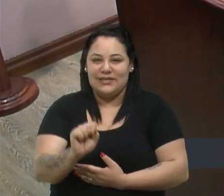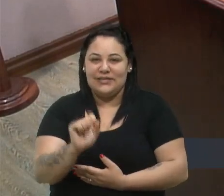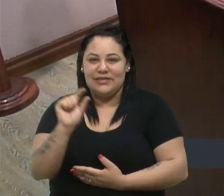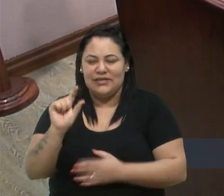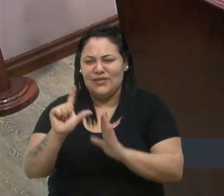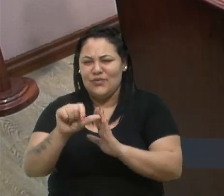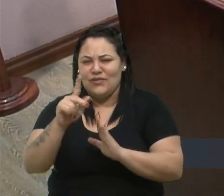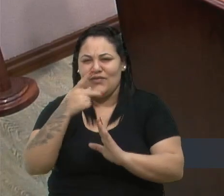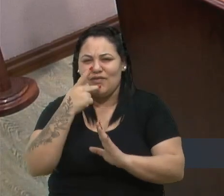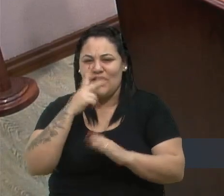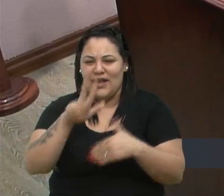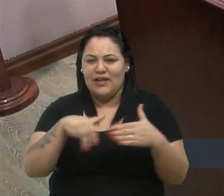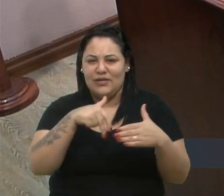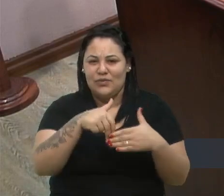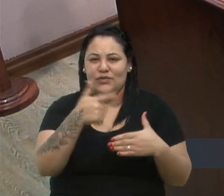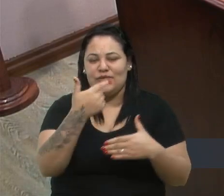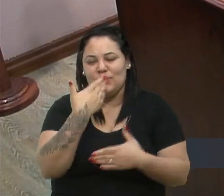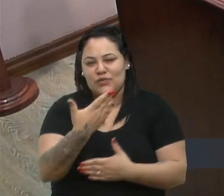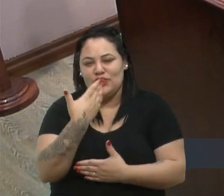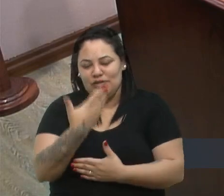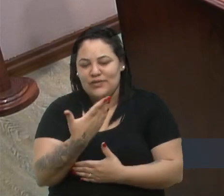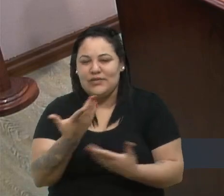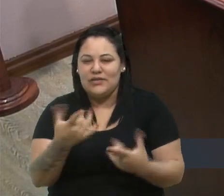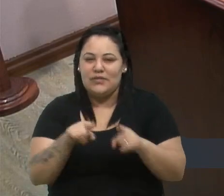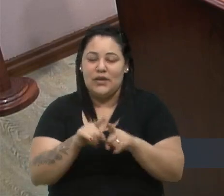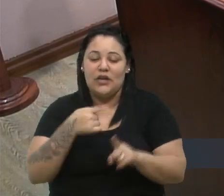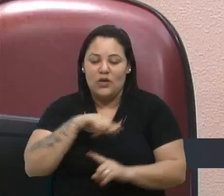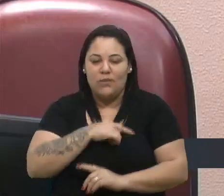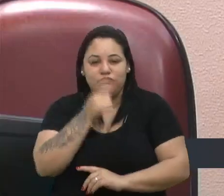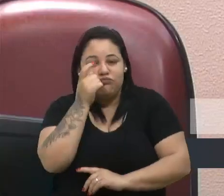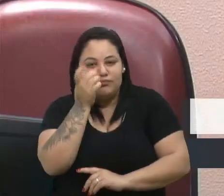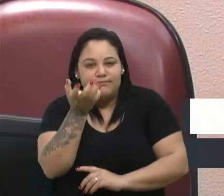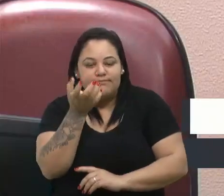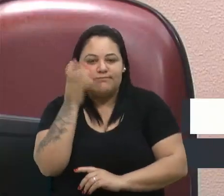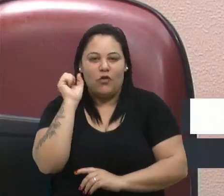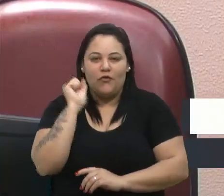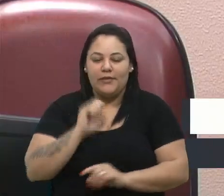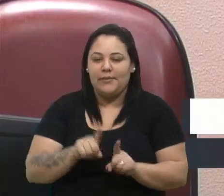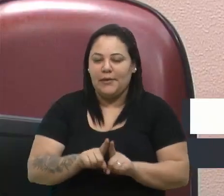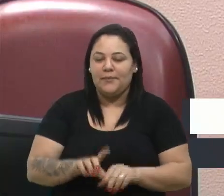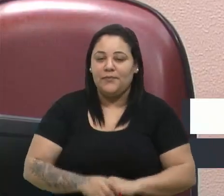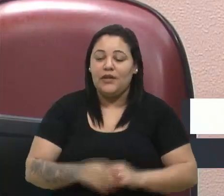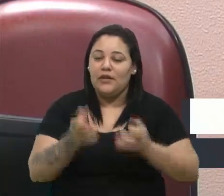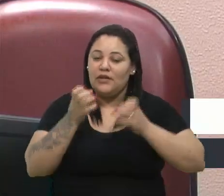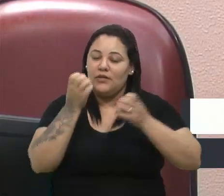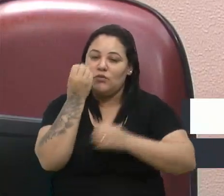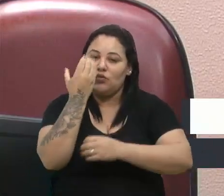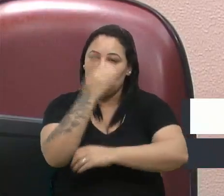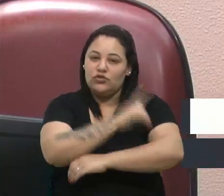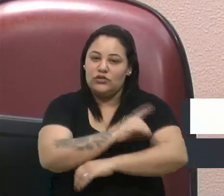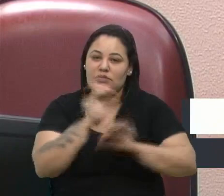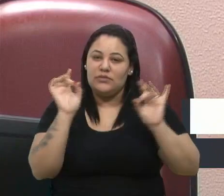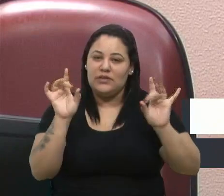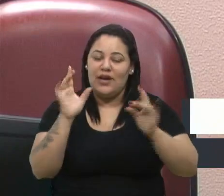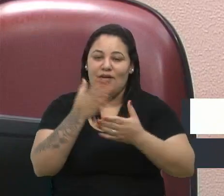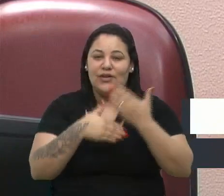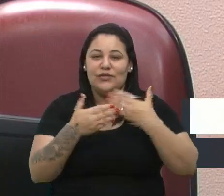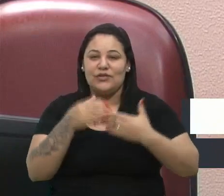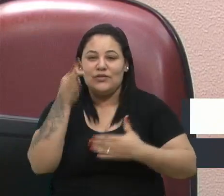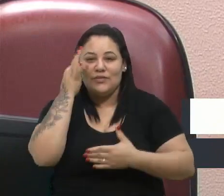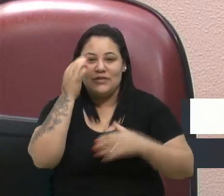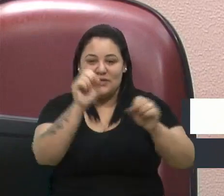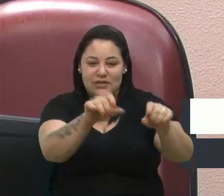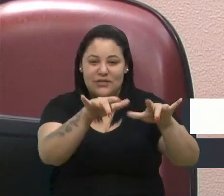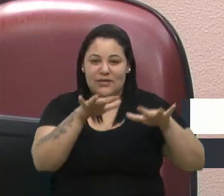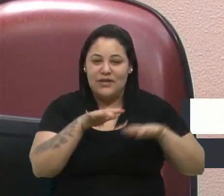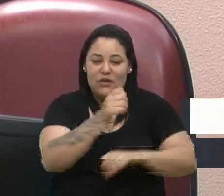suas reivindicações, e a gente estará atento aqui para poder ouvir. Gostaria também de dar um bom dia especial a todos que estão aqui na plateia, os